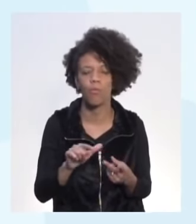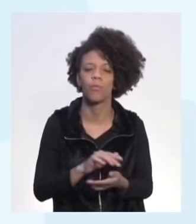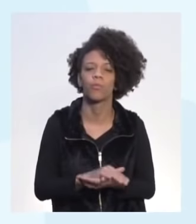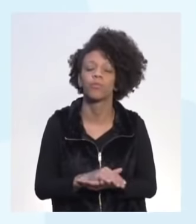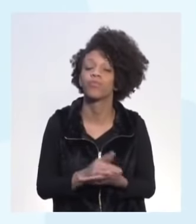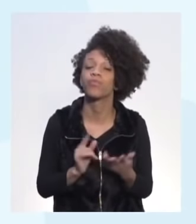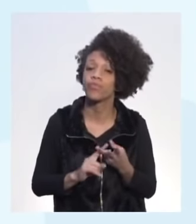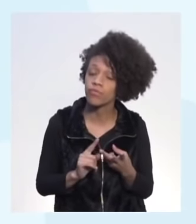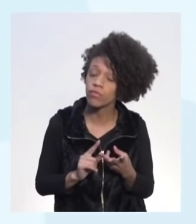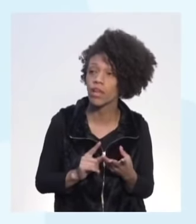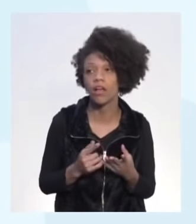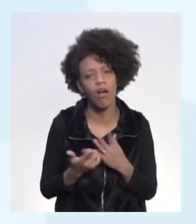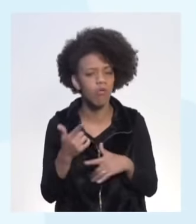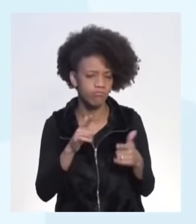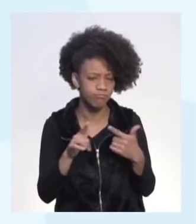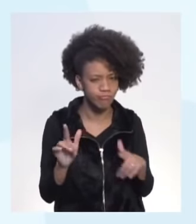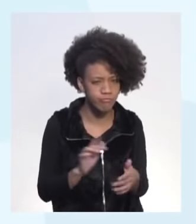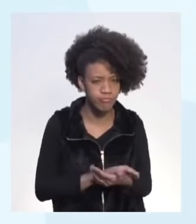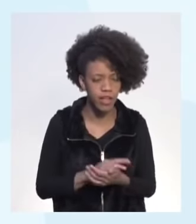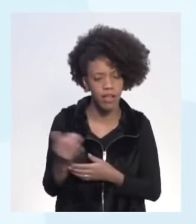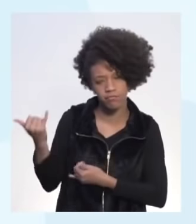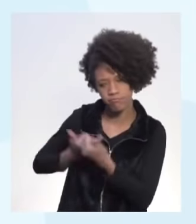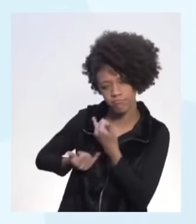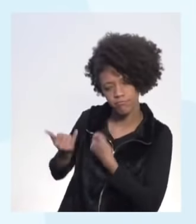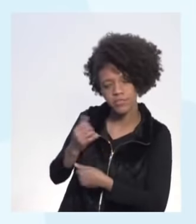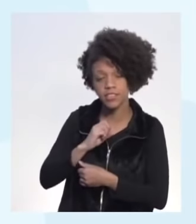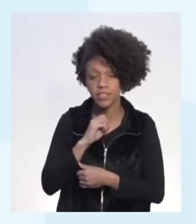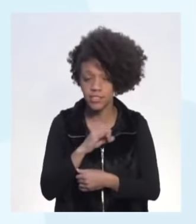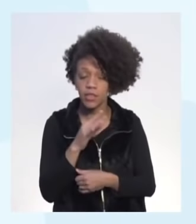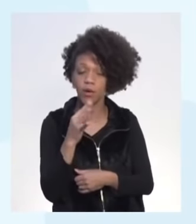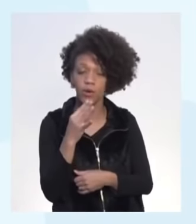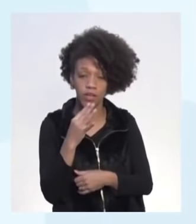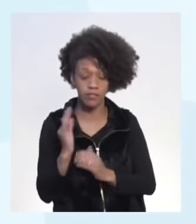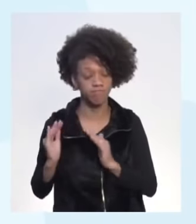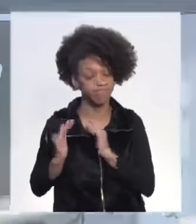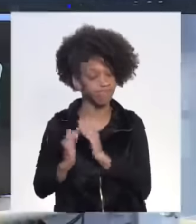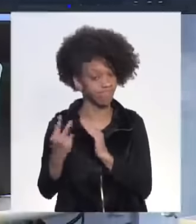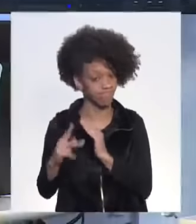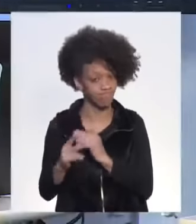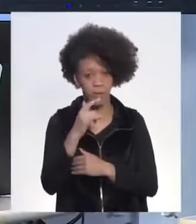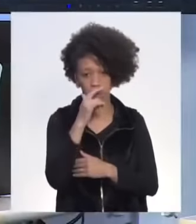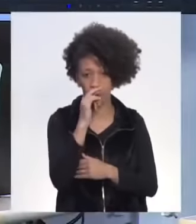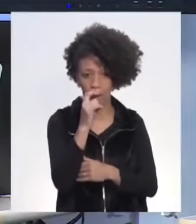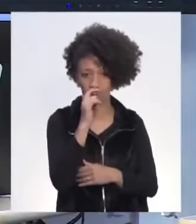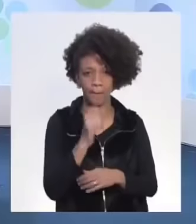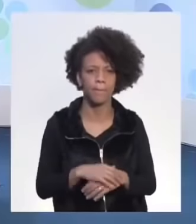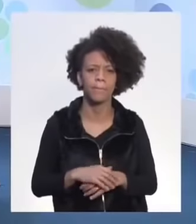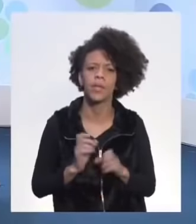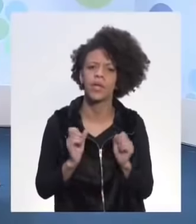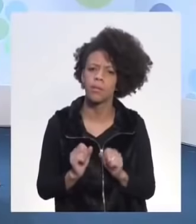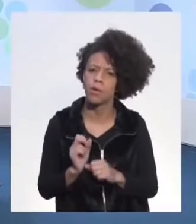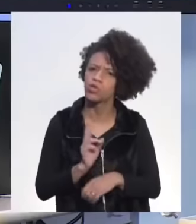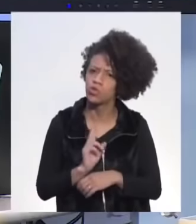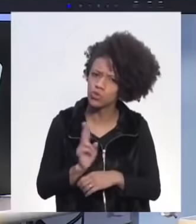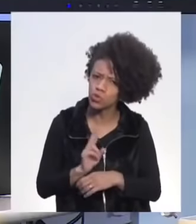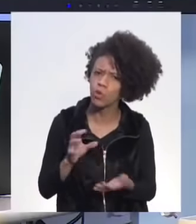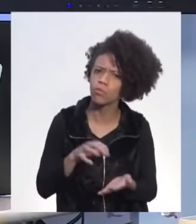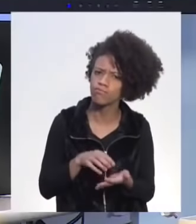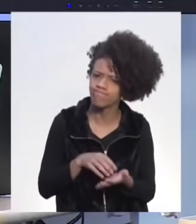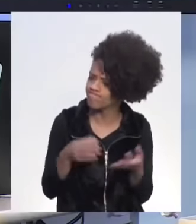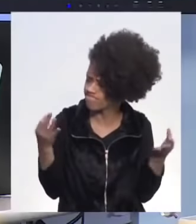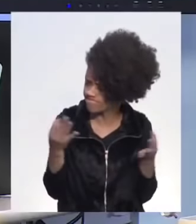silvestre dentro do seu habitat natural. Cita aí para mim se você conhece dentro da sua região, tá bom? Pode até colocar o nome da cidade pra gente. Pode, também. É legal.